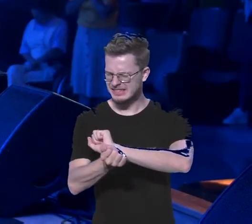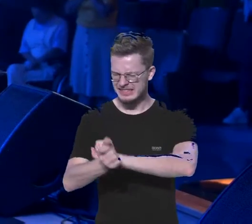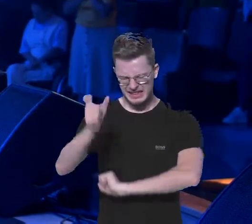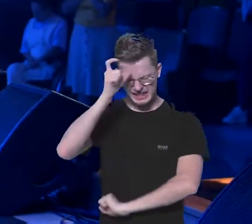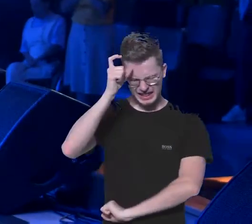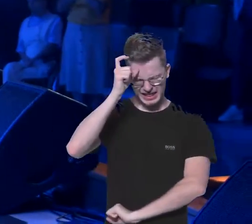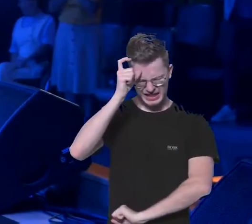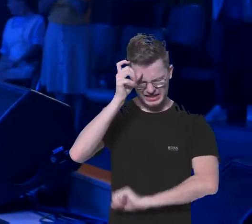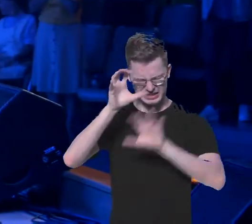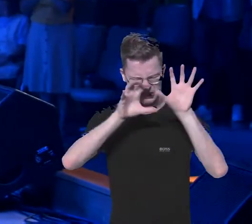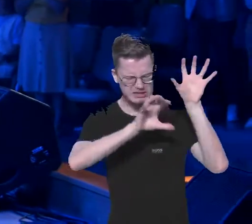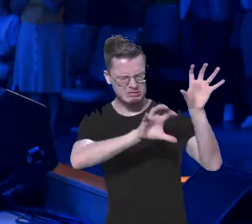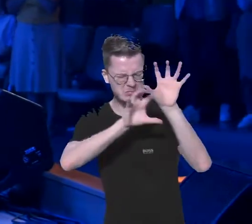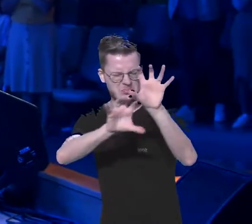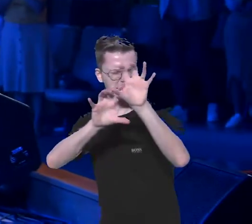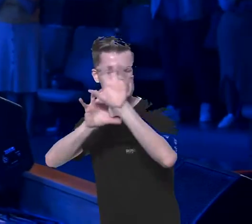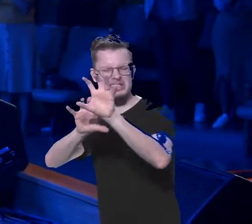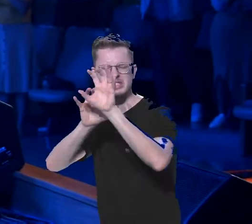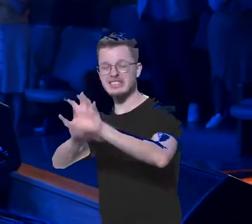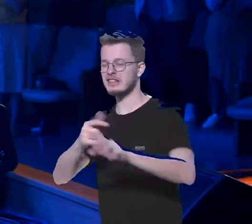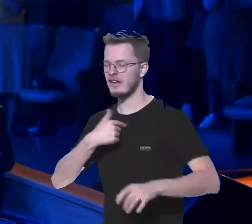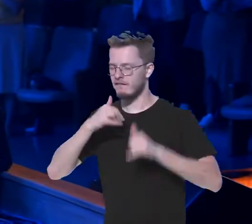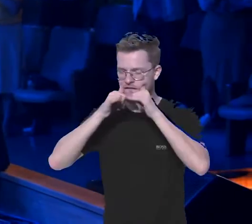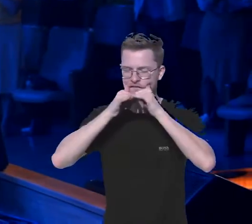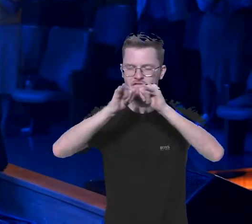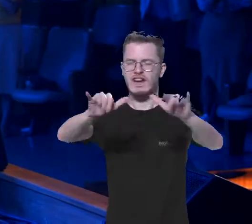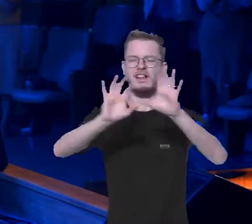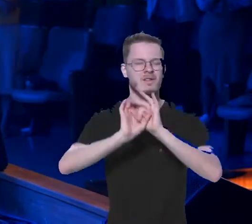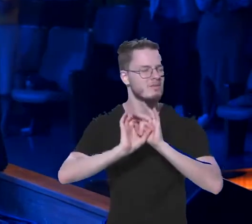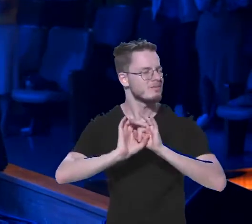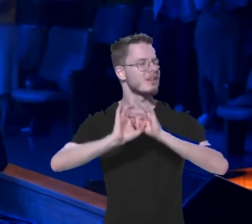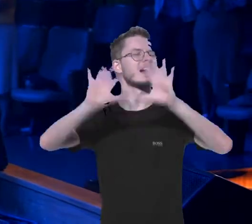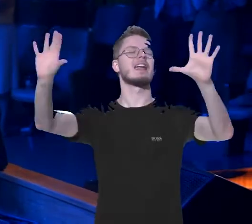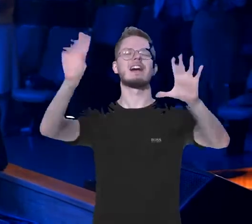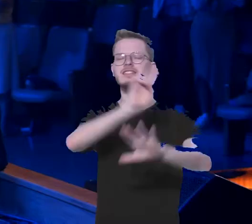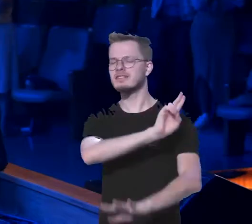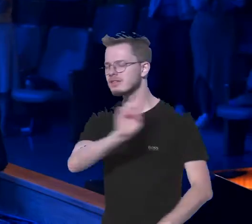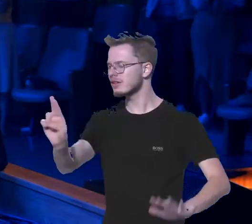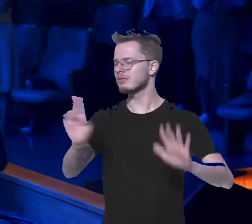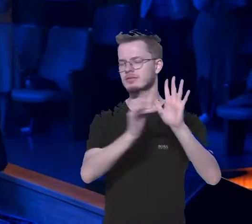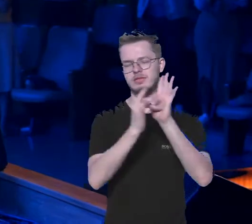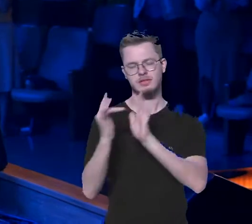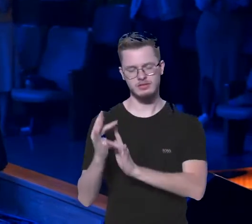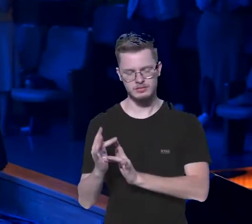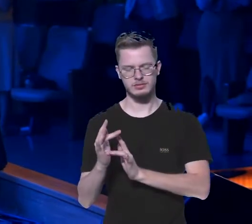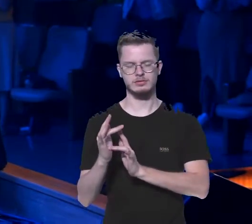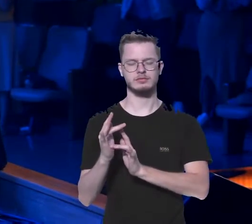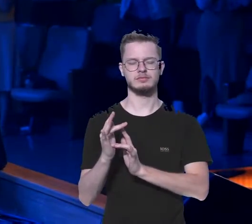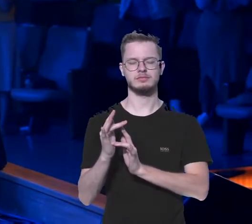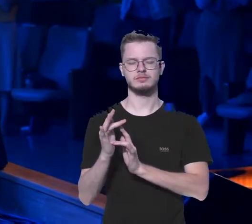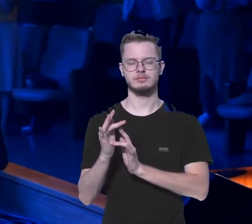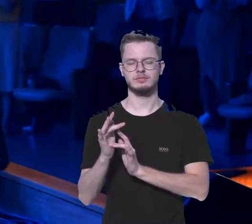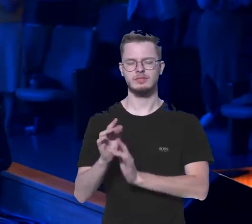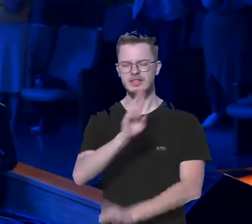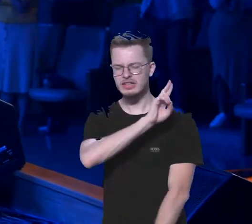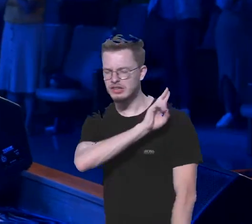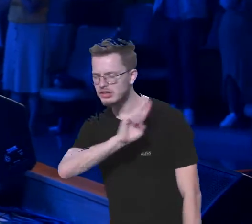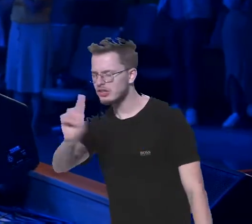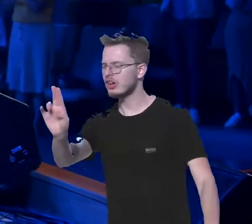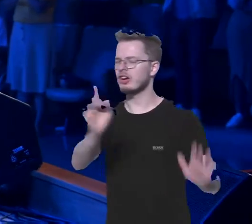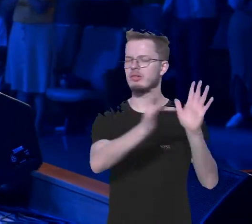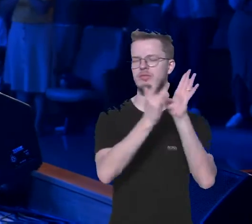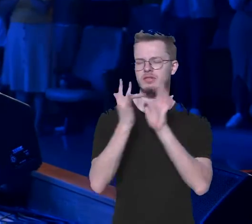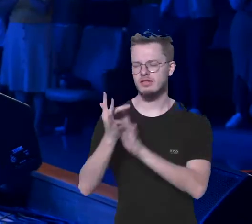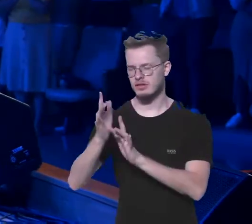aqui, e eu declaro liberdade em nome de Jesus. Liberdade em nome de Jesus, em nome do